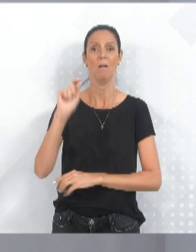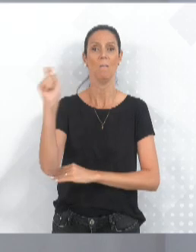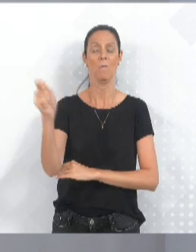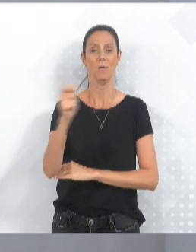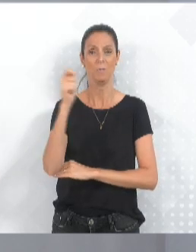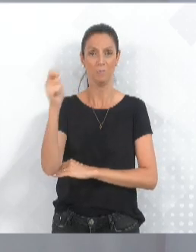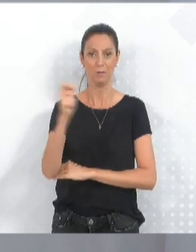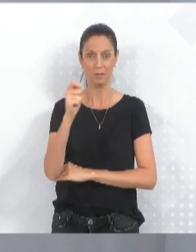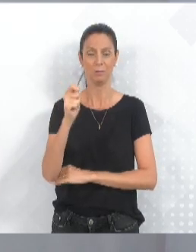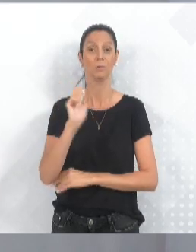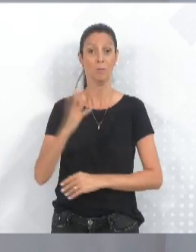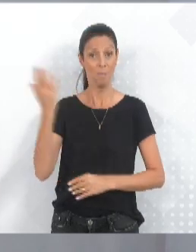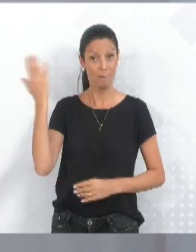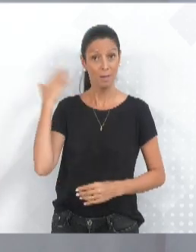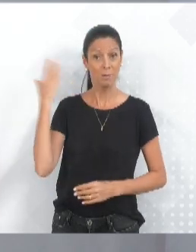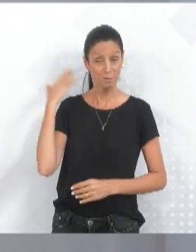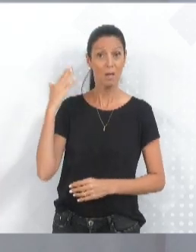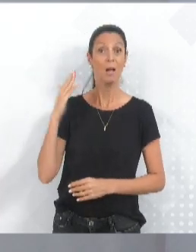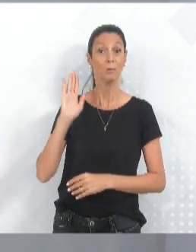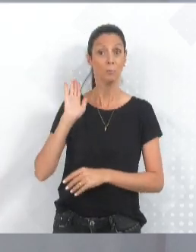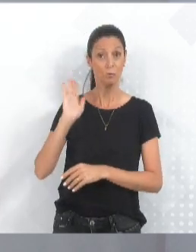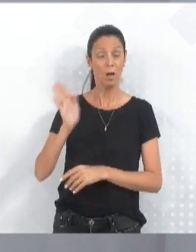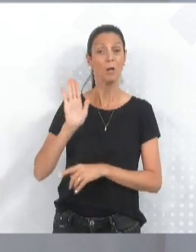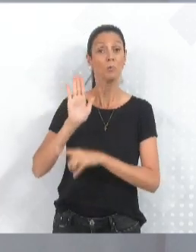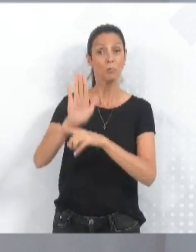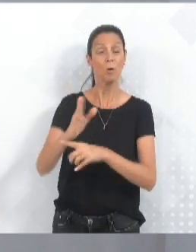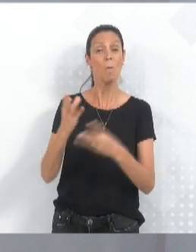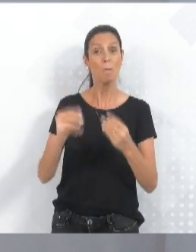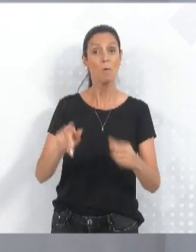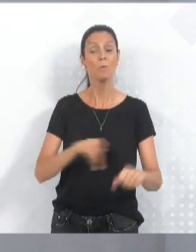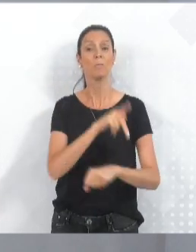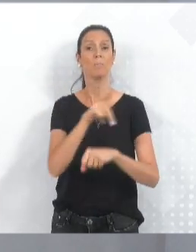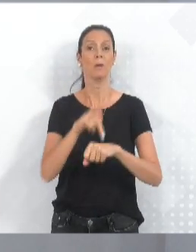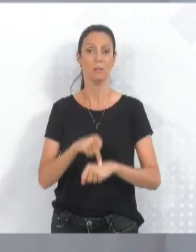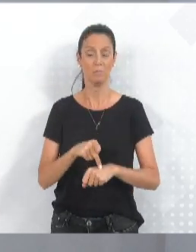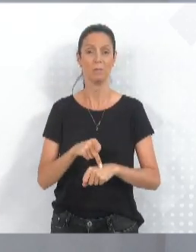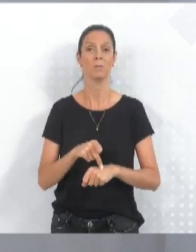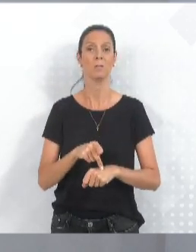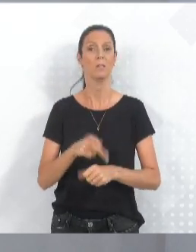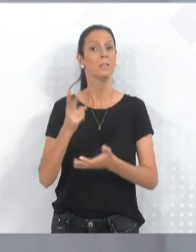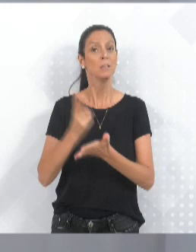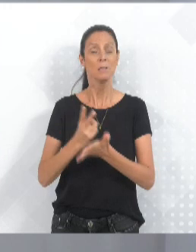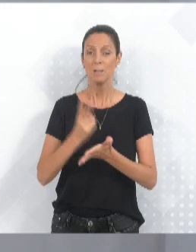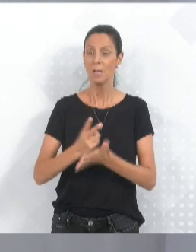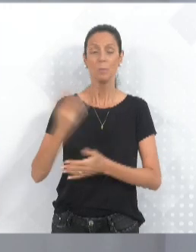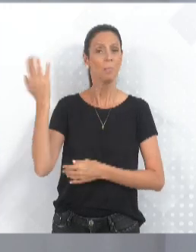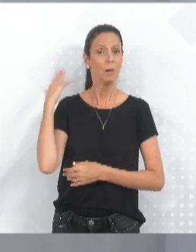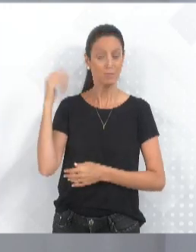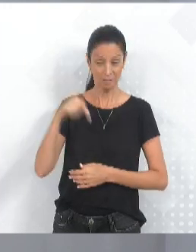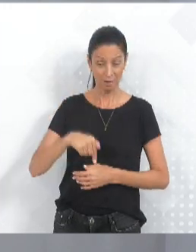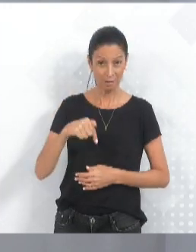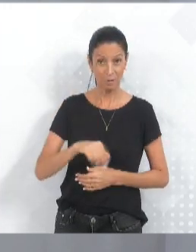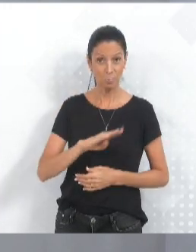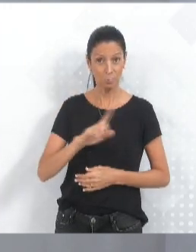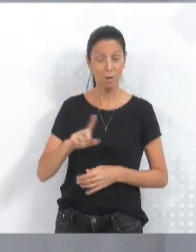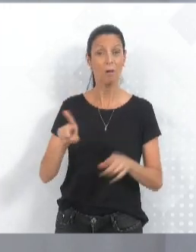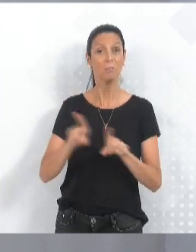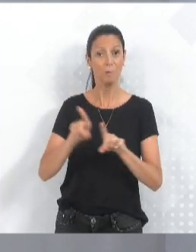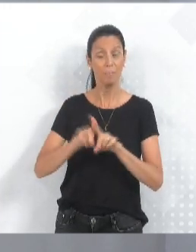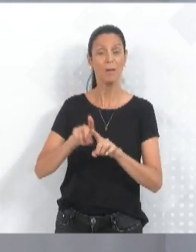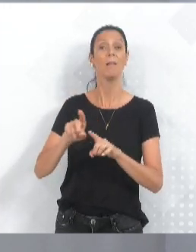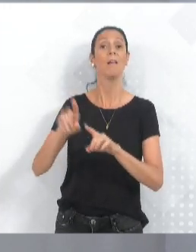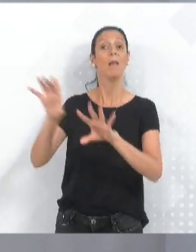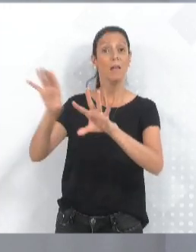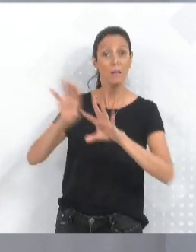Sul que tanto fez pelo nosso país assim como todos sempre nos ajudaram aqui eu tenho certeza